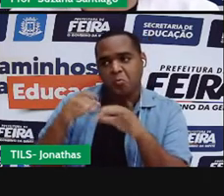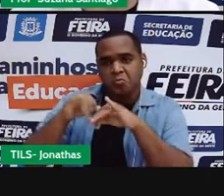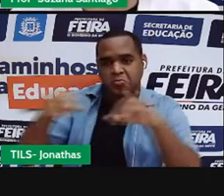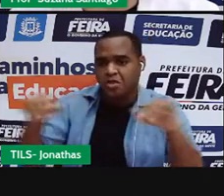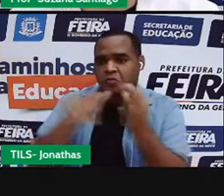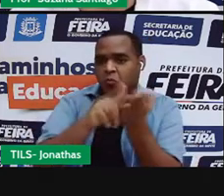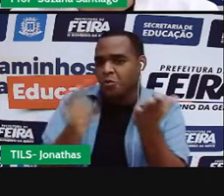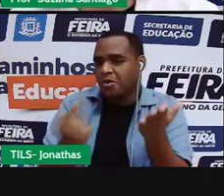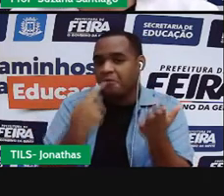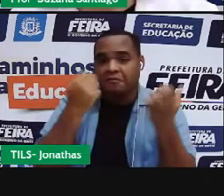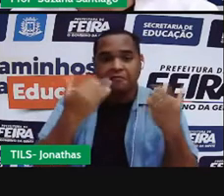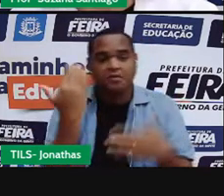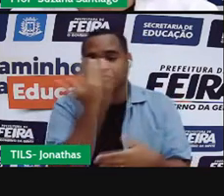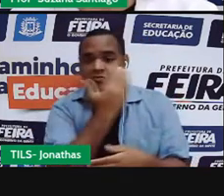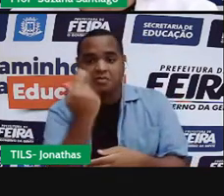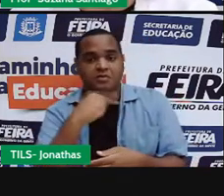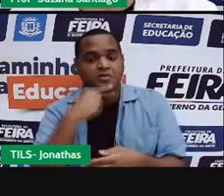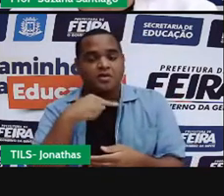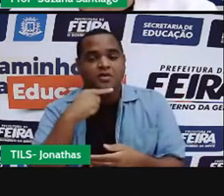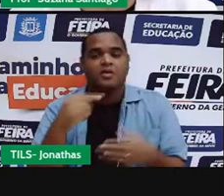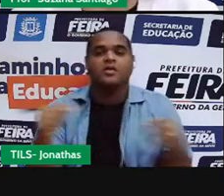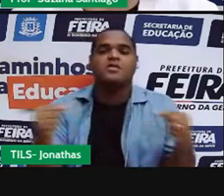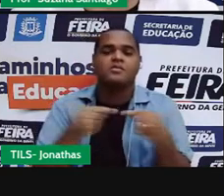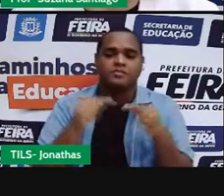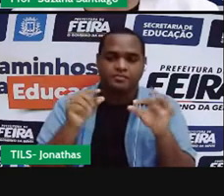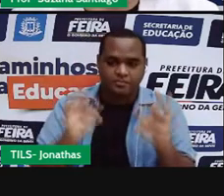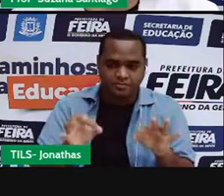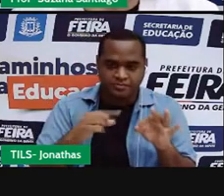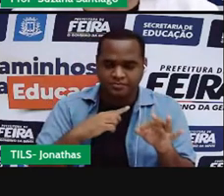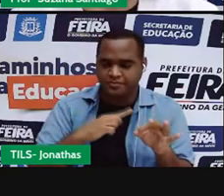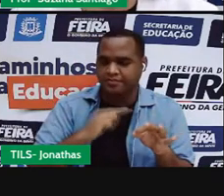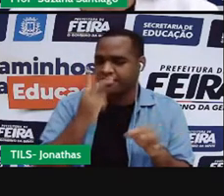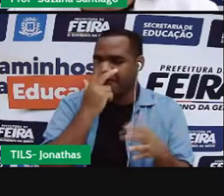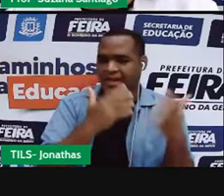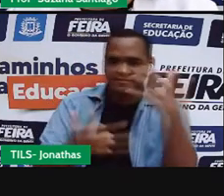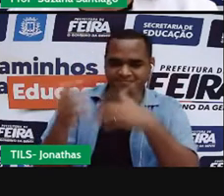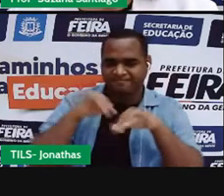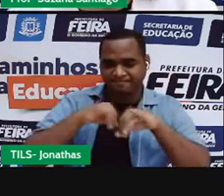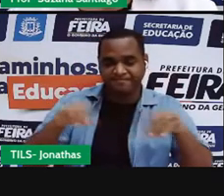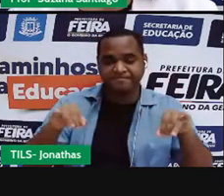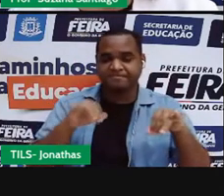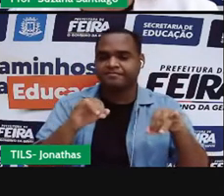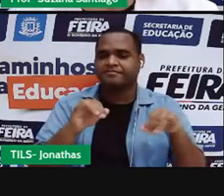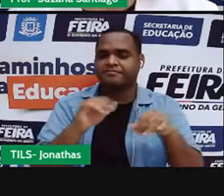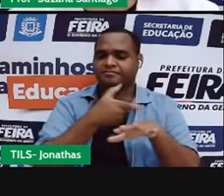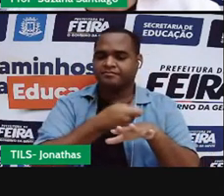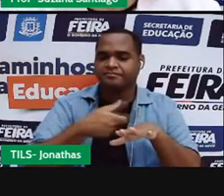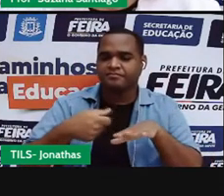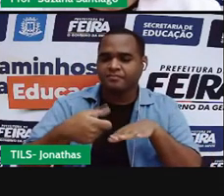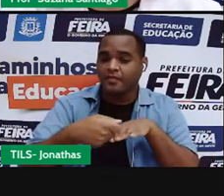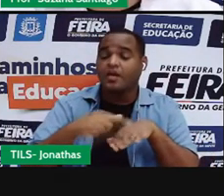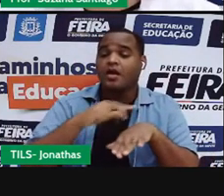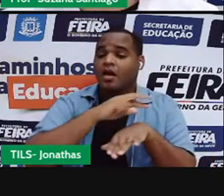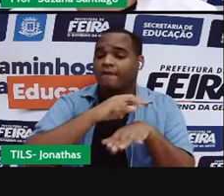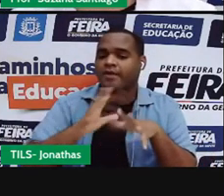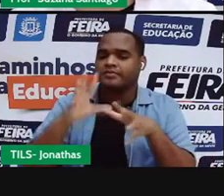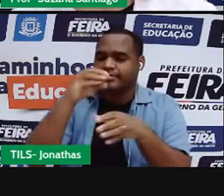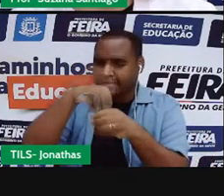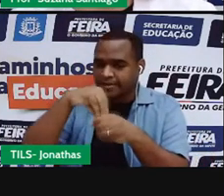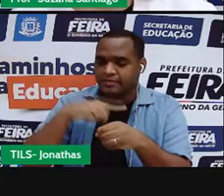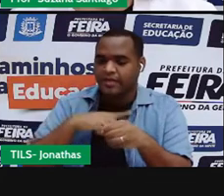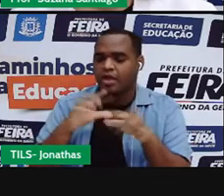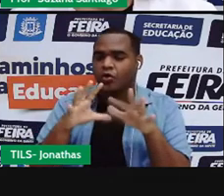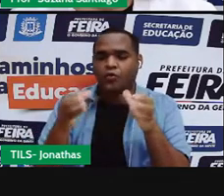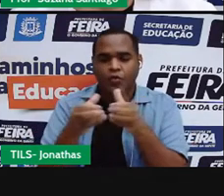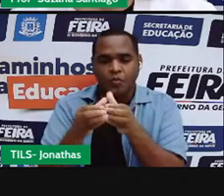no jornal, mas a gente não viu o começo. Então isso pode gerar uma desinformação. Fake news, elas estão dentro do grupo